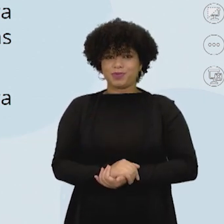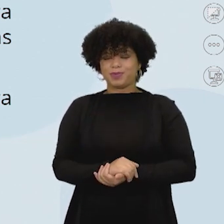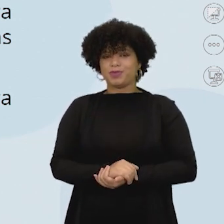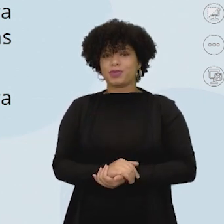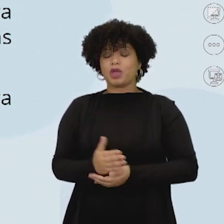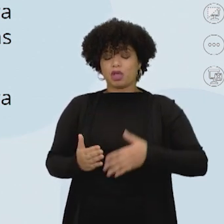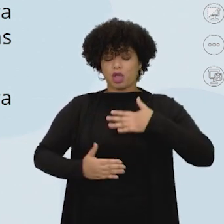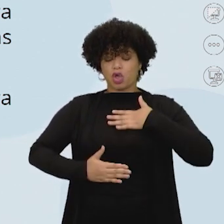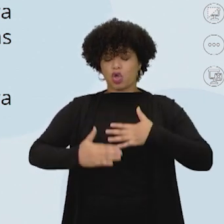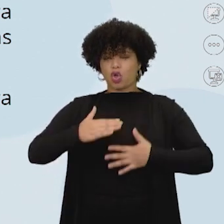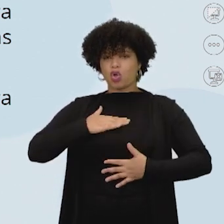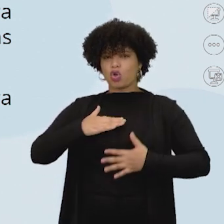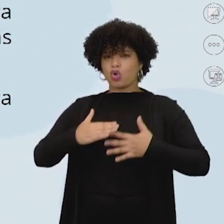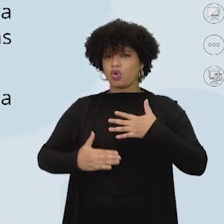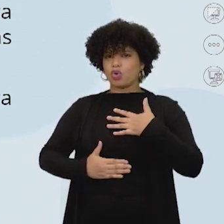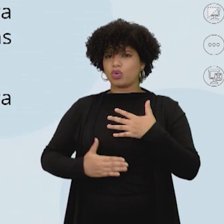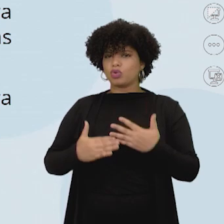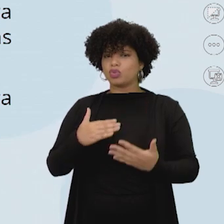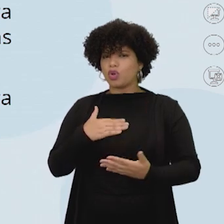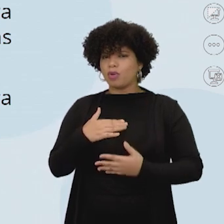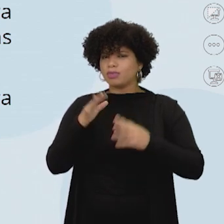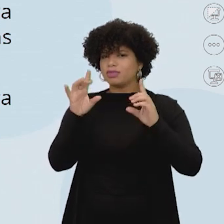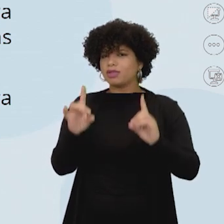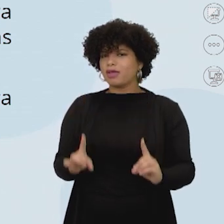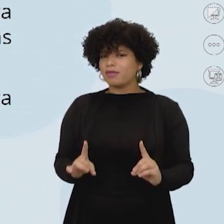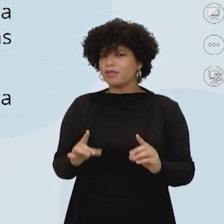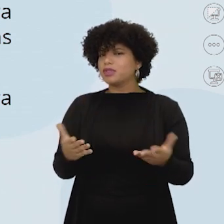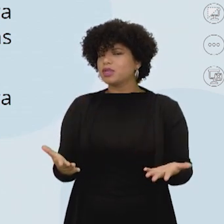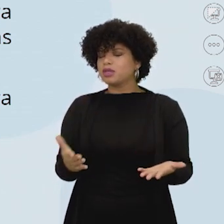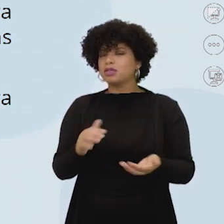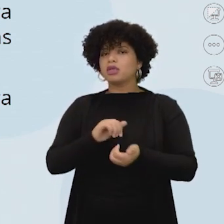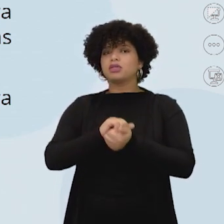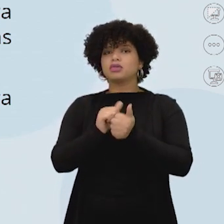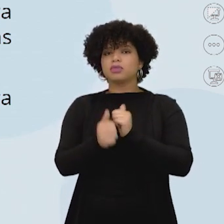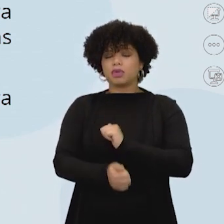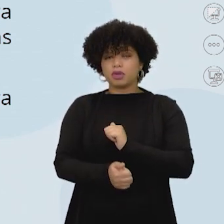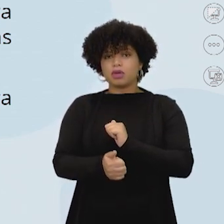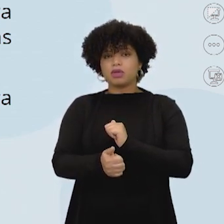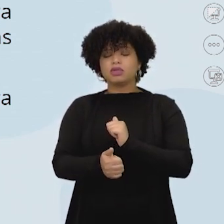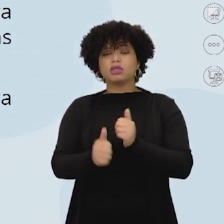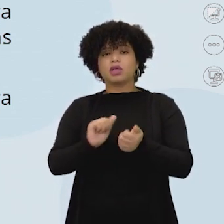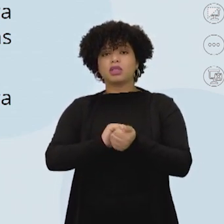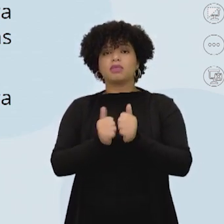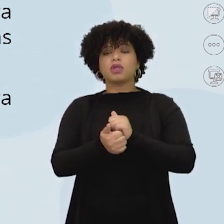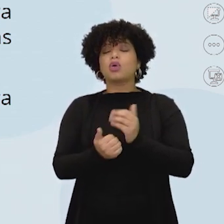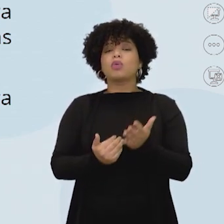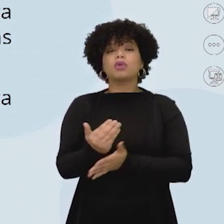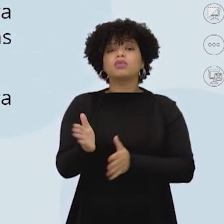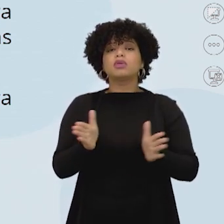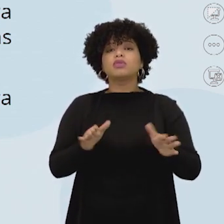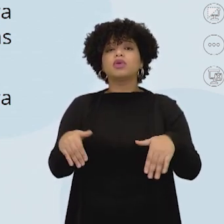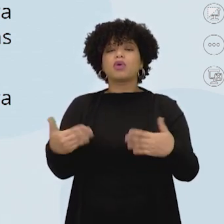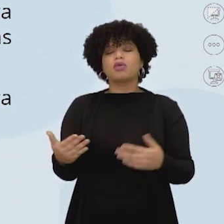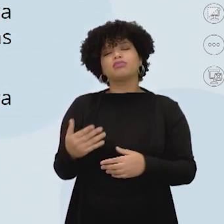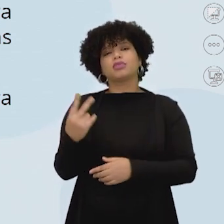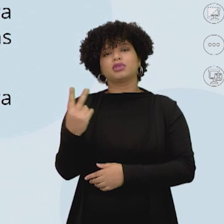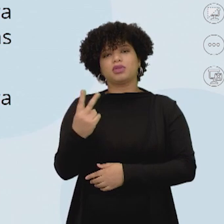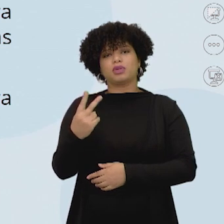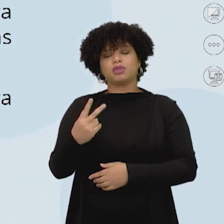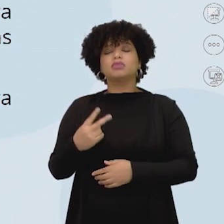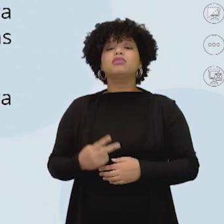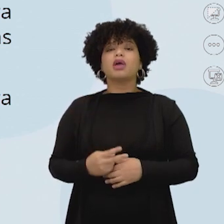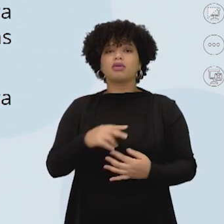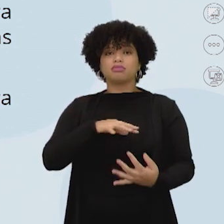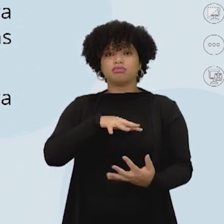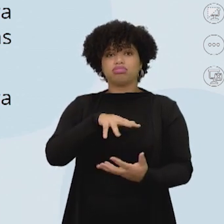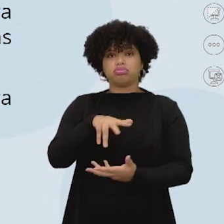deficiência física, por exemplo, o esporte adaptado só começou a partir da Segunda Guerra Mundial. E a primeira competição que